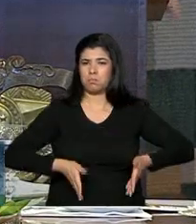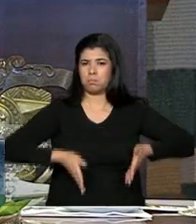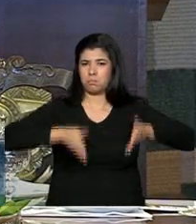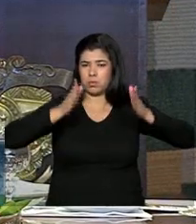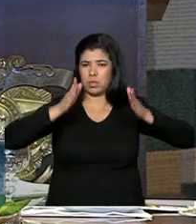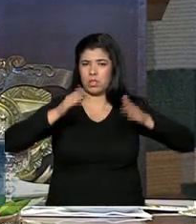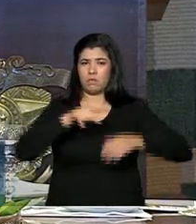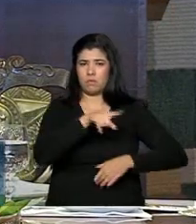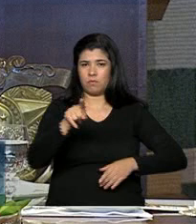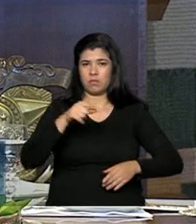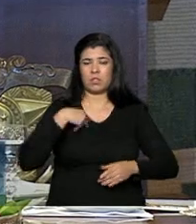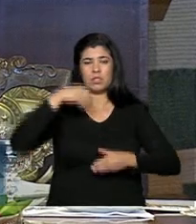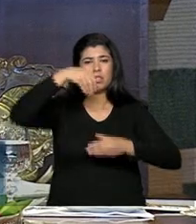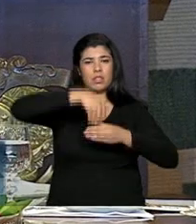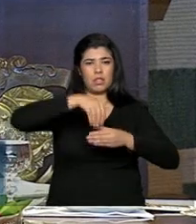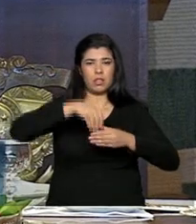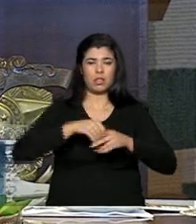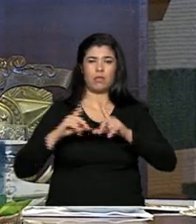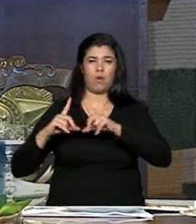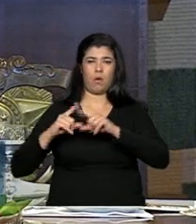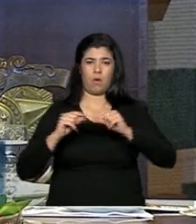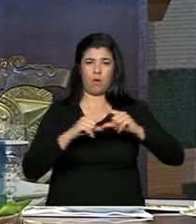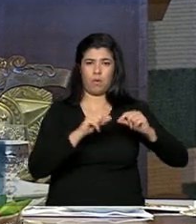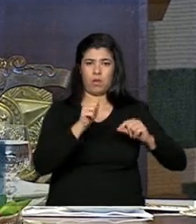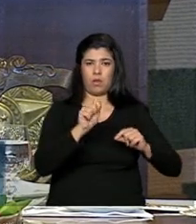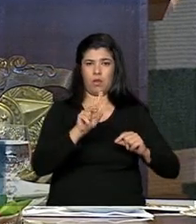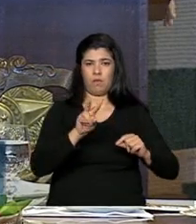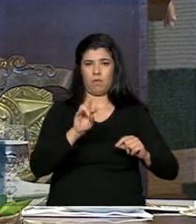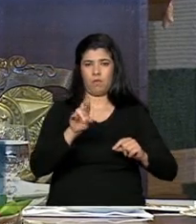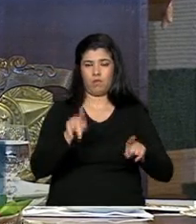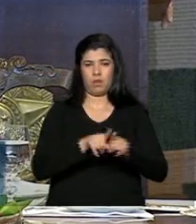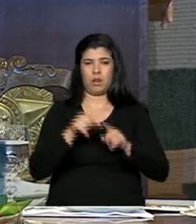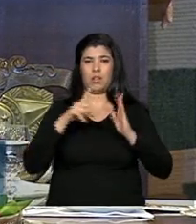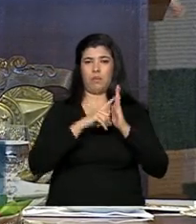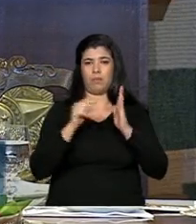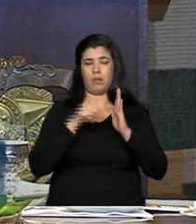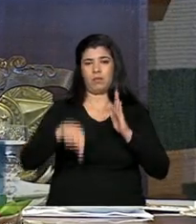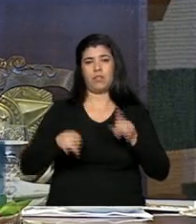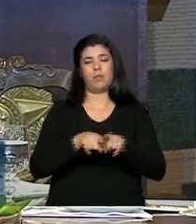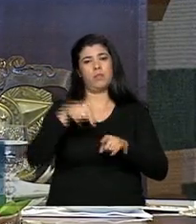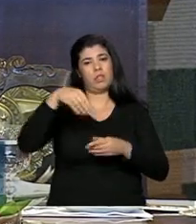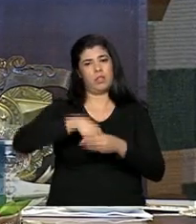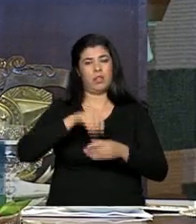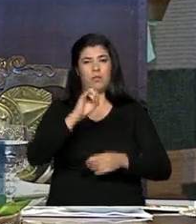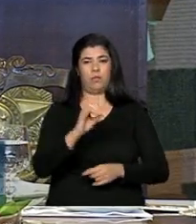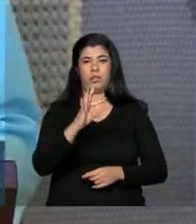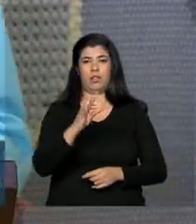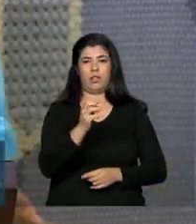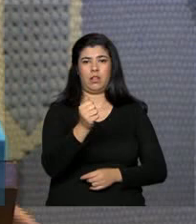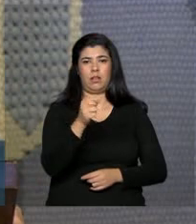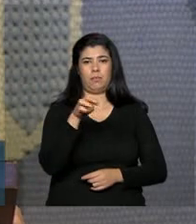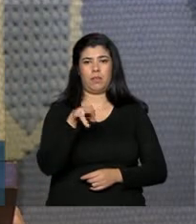a senhora esteve, do Alvorada, passando pelo Planalto e agora aqui no Itamaraty.